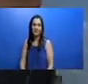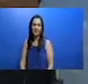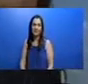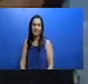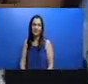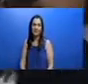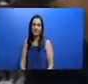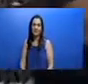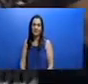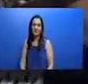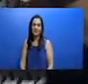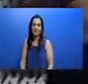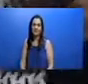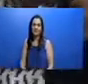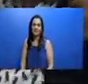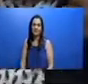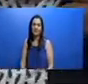Bom?